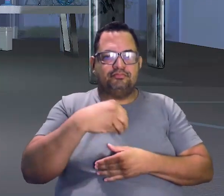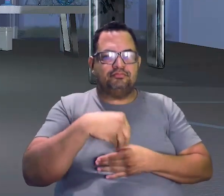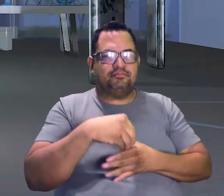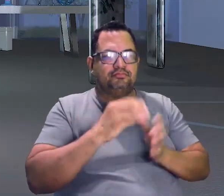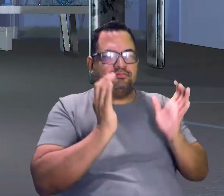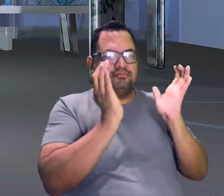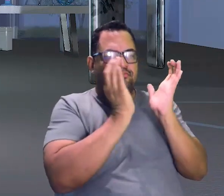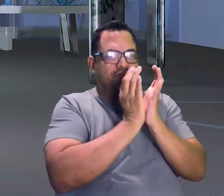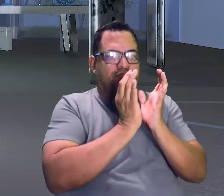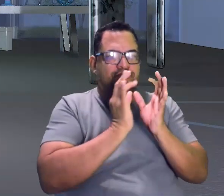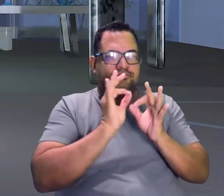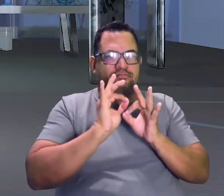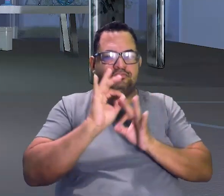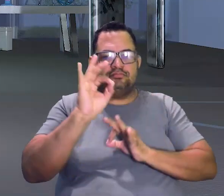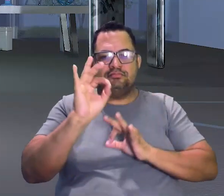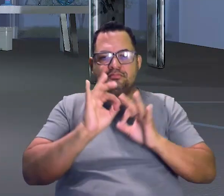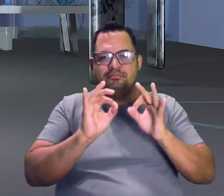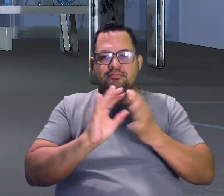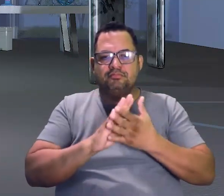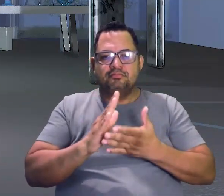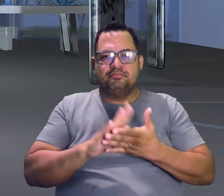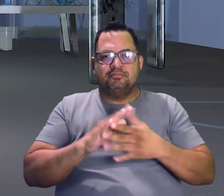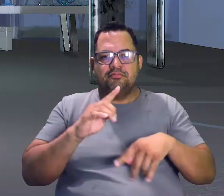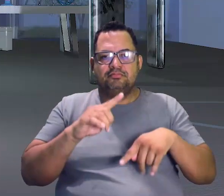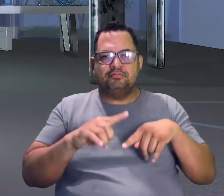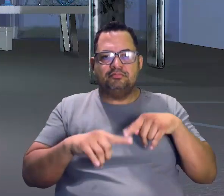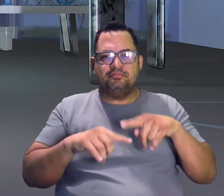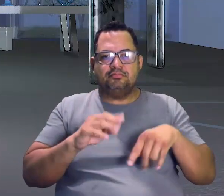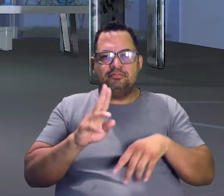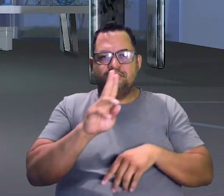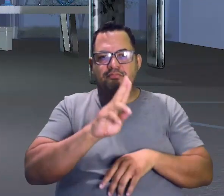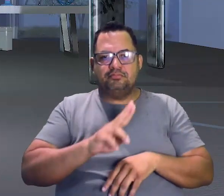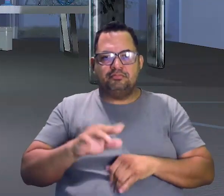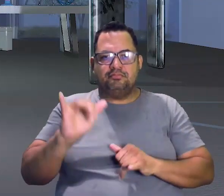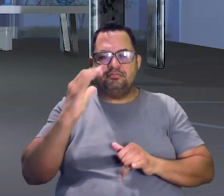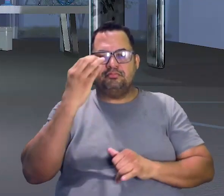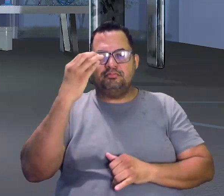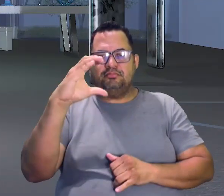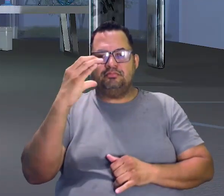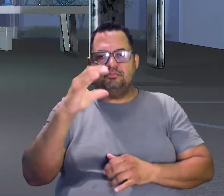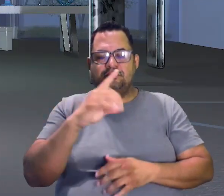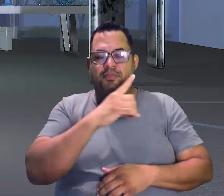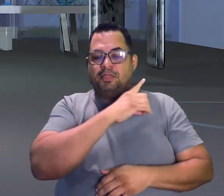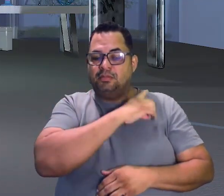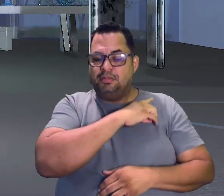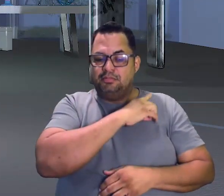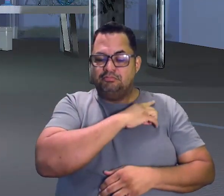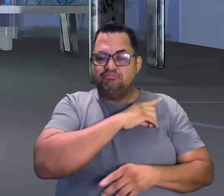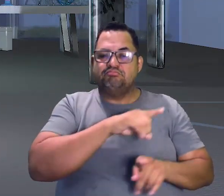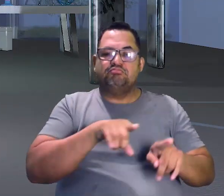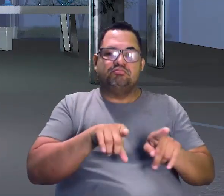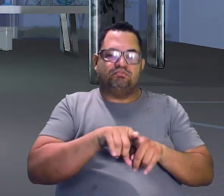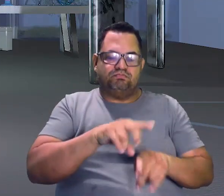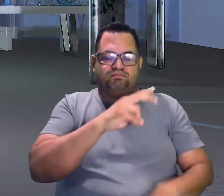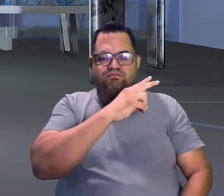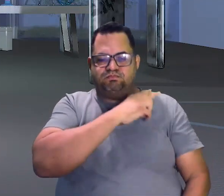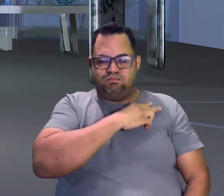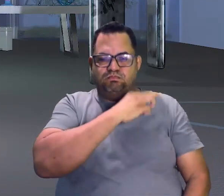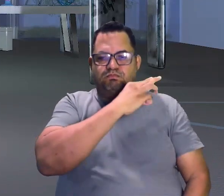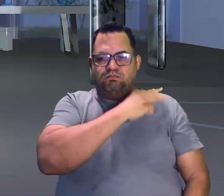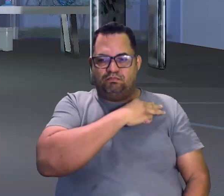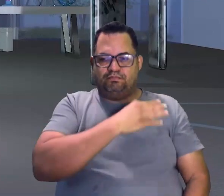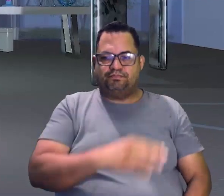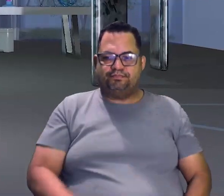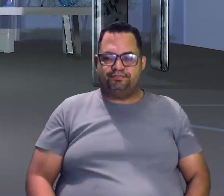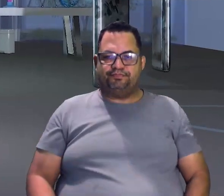das medidas, das grandezas que serão utilizadas na nossa ciência, não só no primeiro ano, como também no segundo e no terceiro, né,